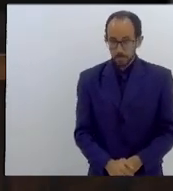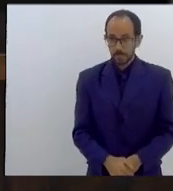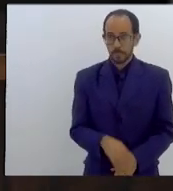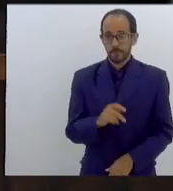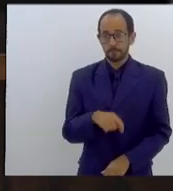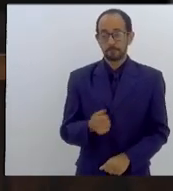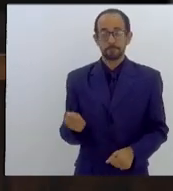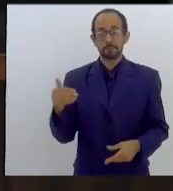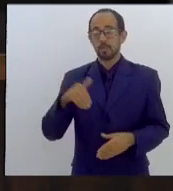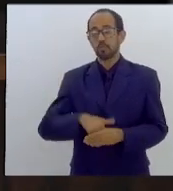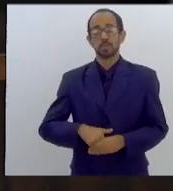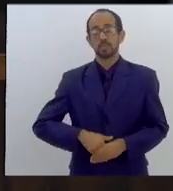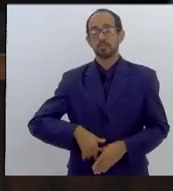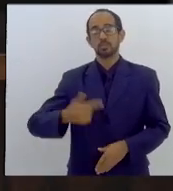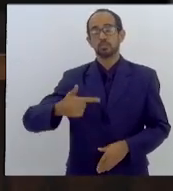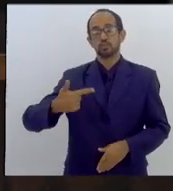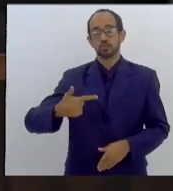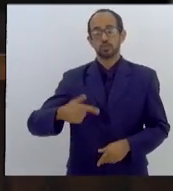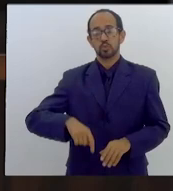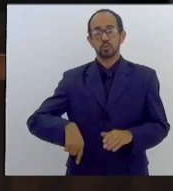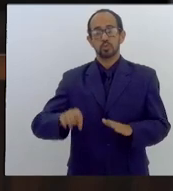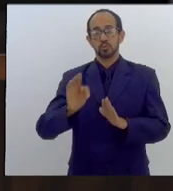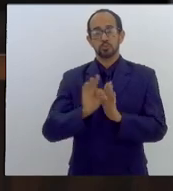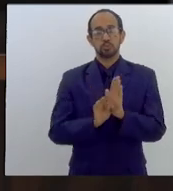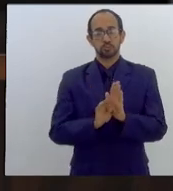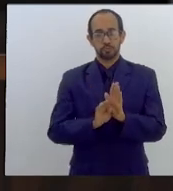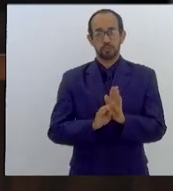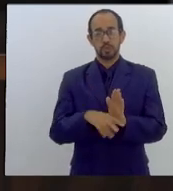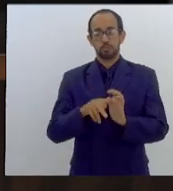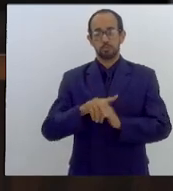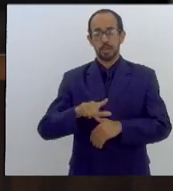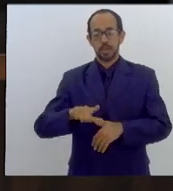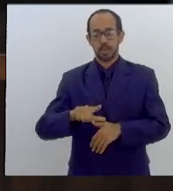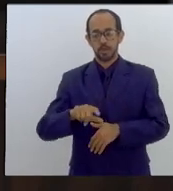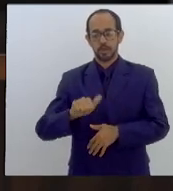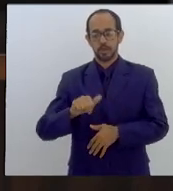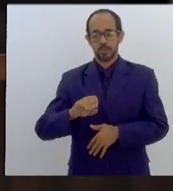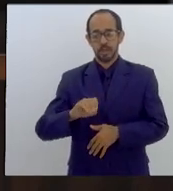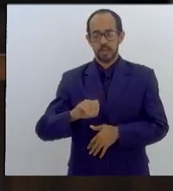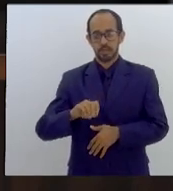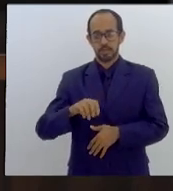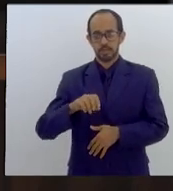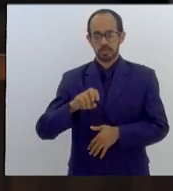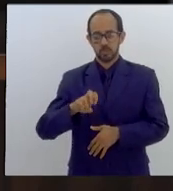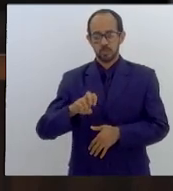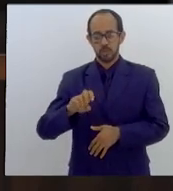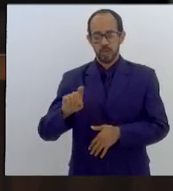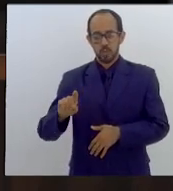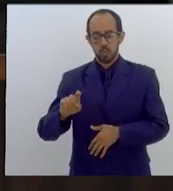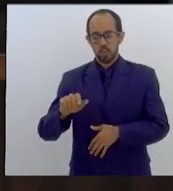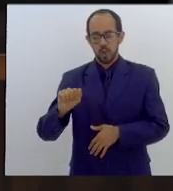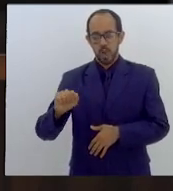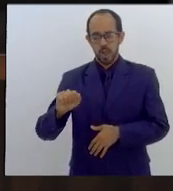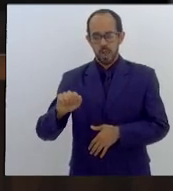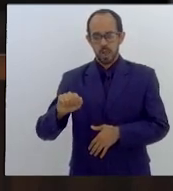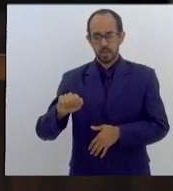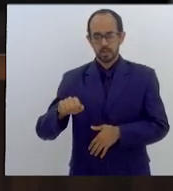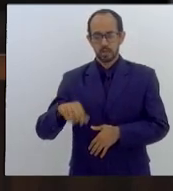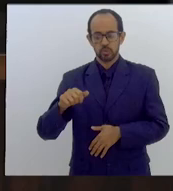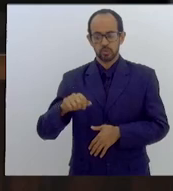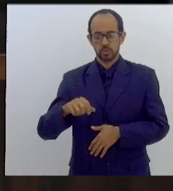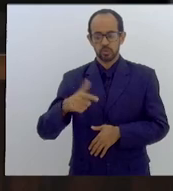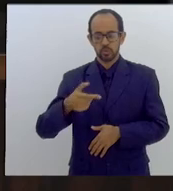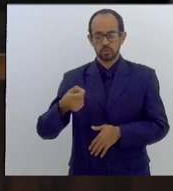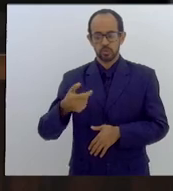Em votação, em segunda discussão, redação do vencido assim, emendado. Projeto de lei número 1051 a 19, de autoria do deputado Rodrigo Amorim, que dispõe